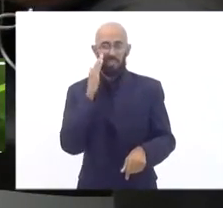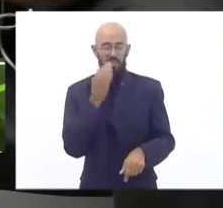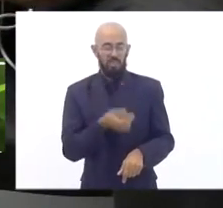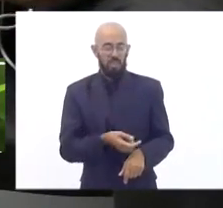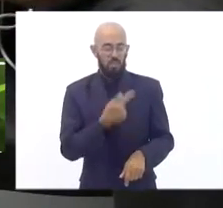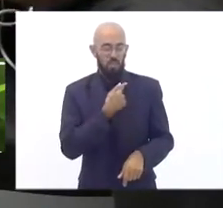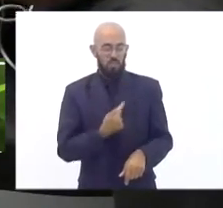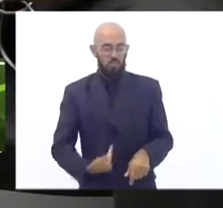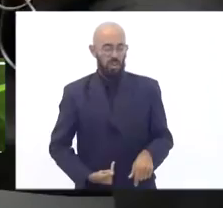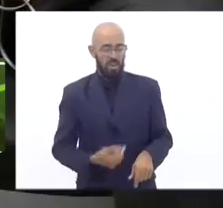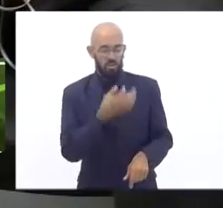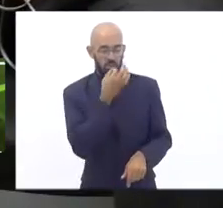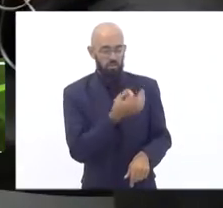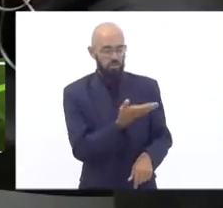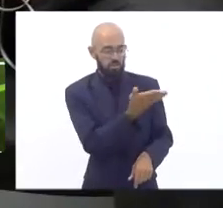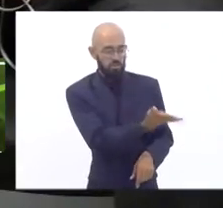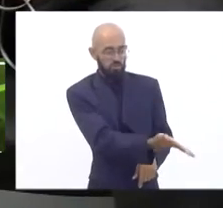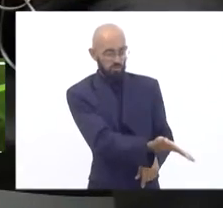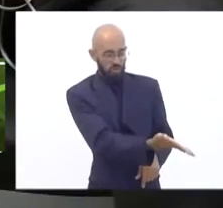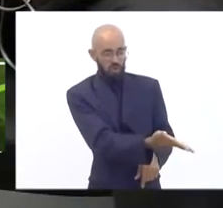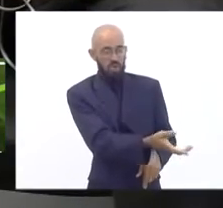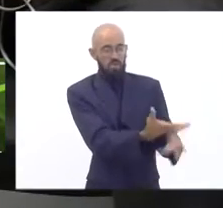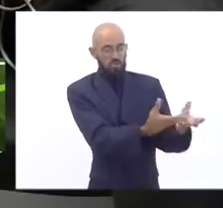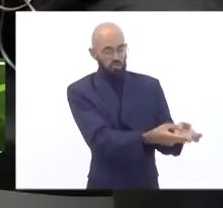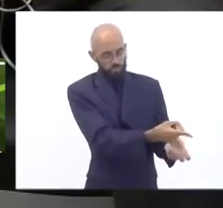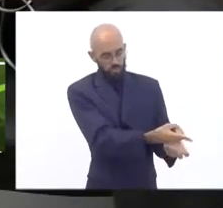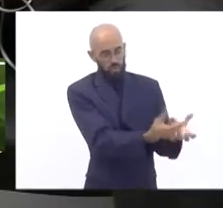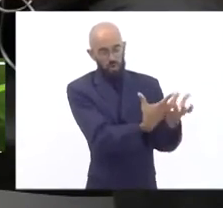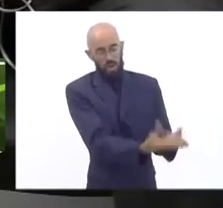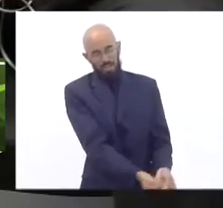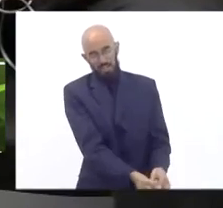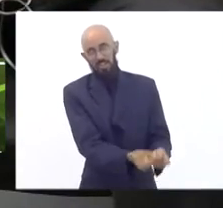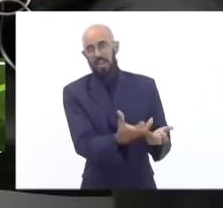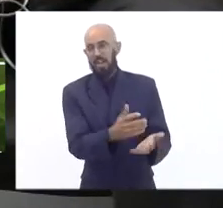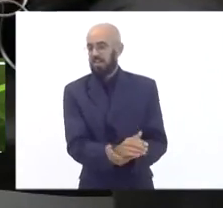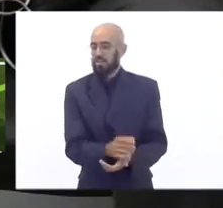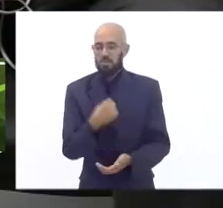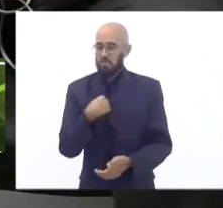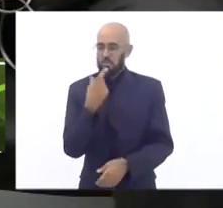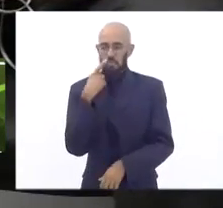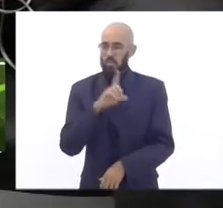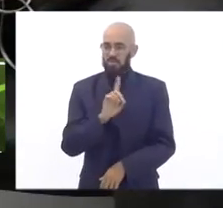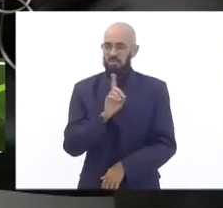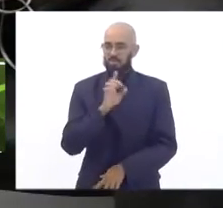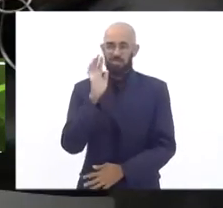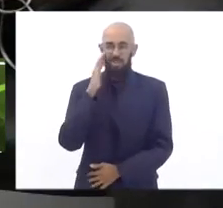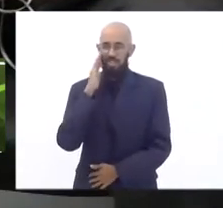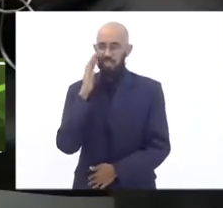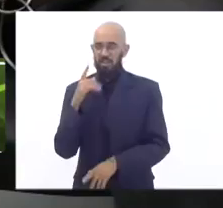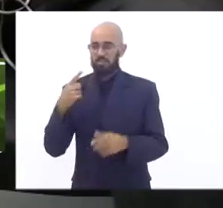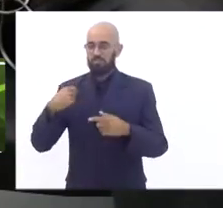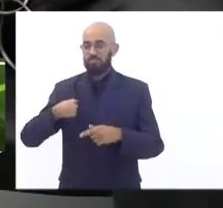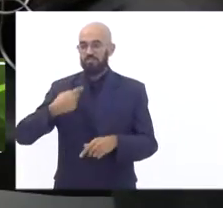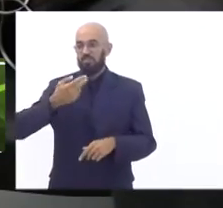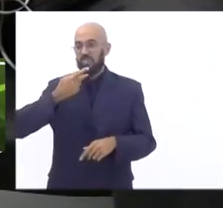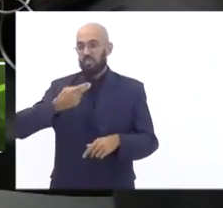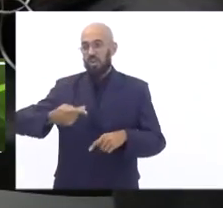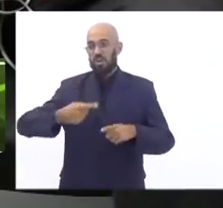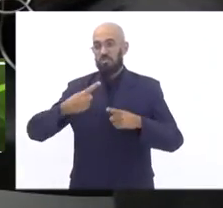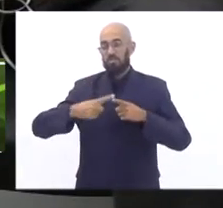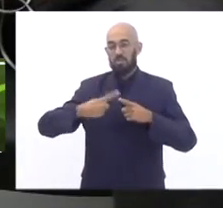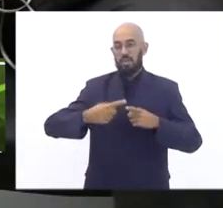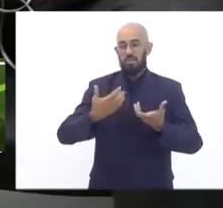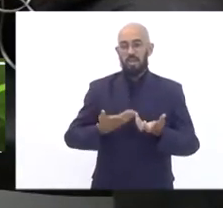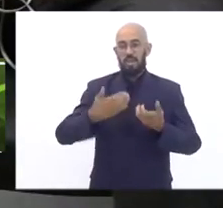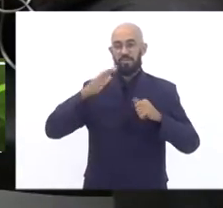todo respeito, não consigo entender o senhor aceitar. Realmente, eu não consigo entender. Porque eu só estou colocando isso porque eu quero